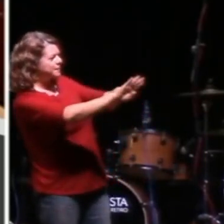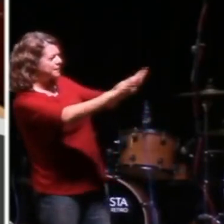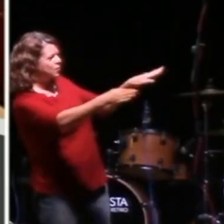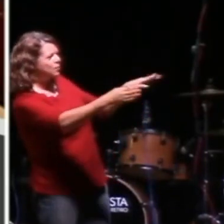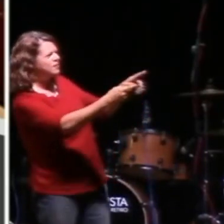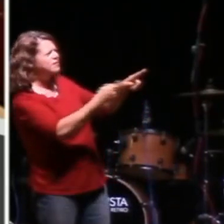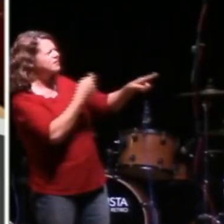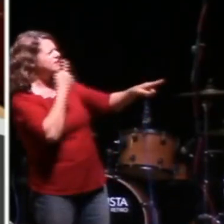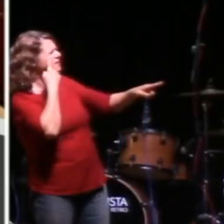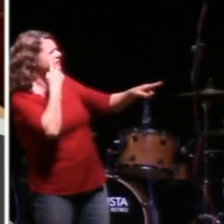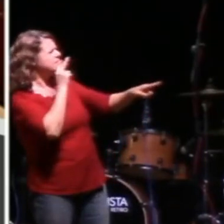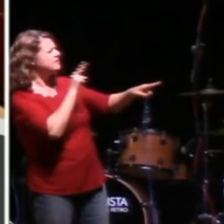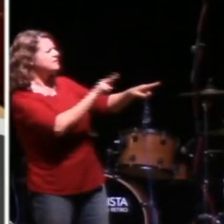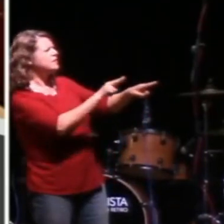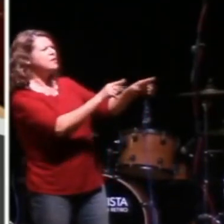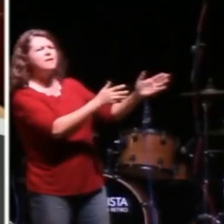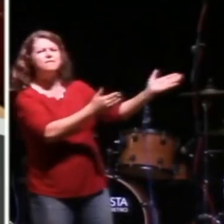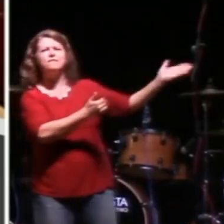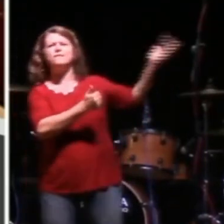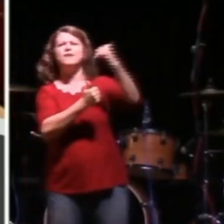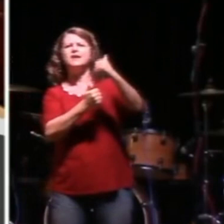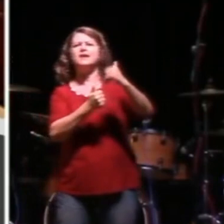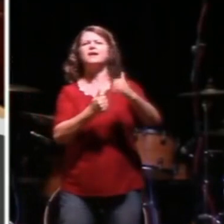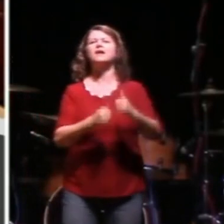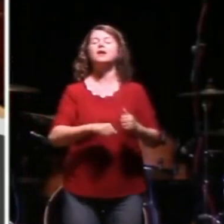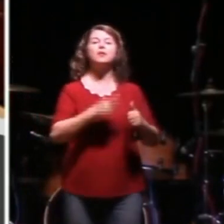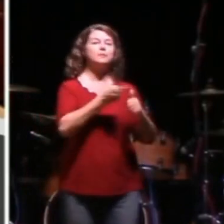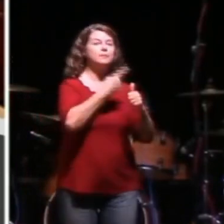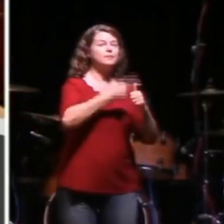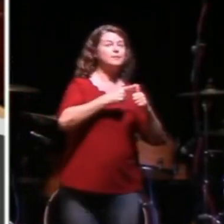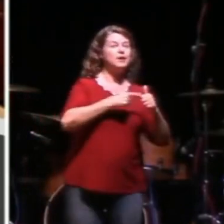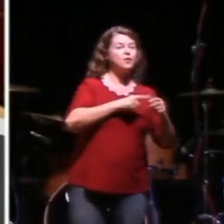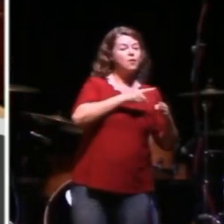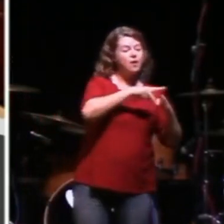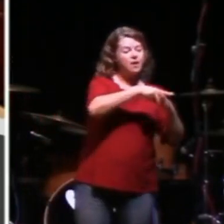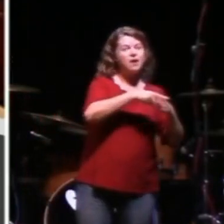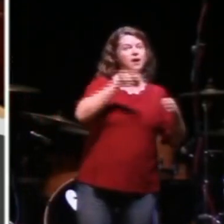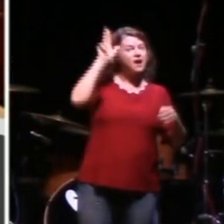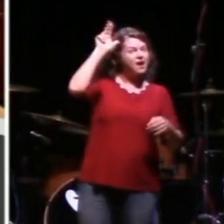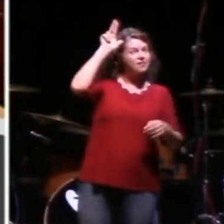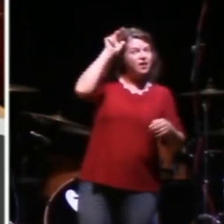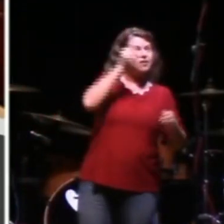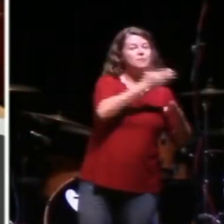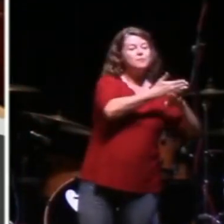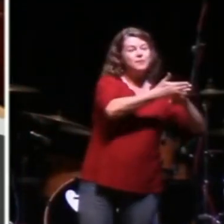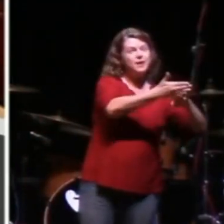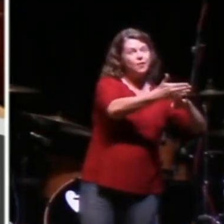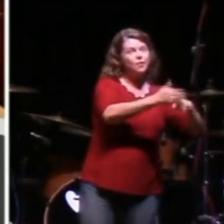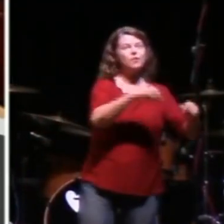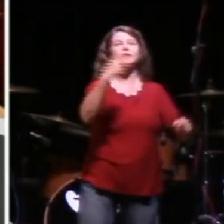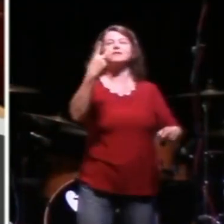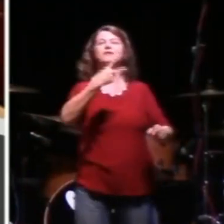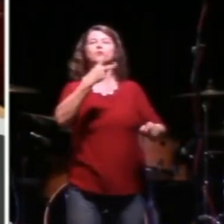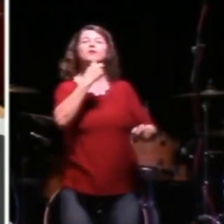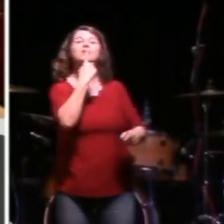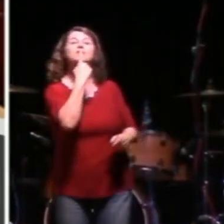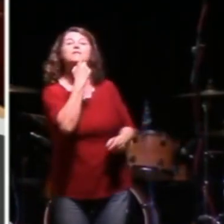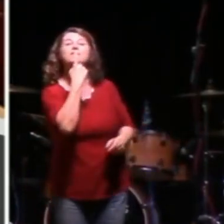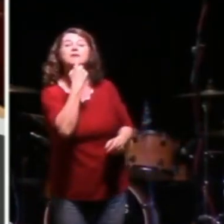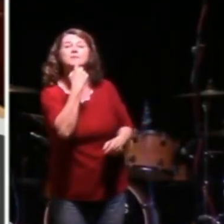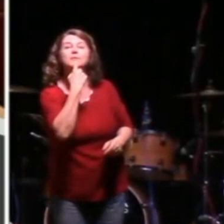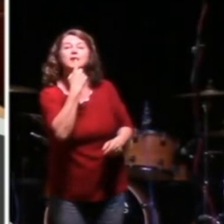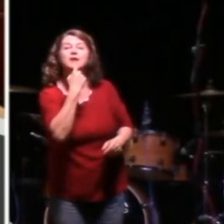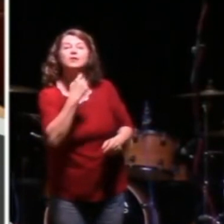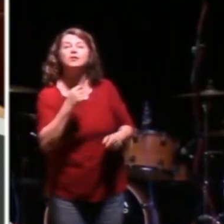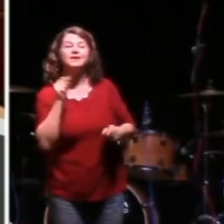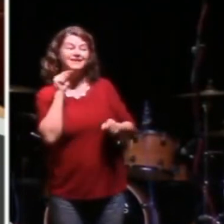e se ela vermelho então primeiro cavalo é branco o segundo cavalo é vermelho seu cavaleiro recebeu o poder para tirar a parte da